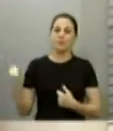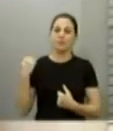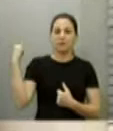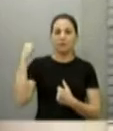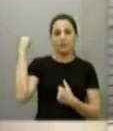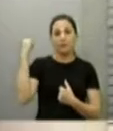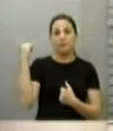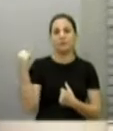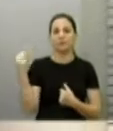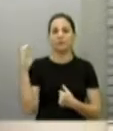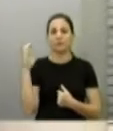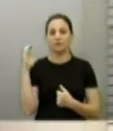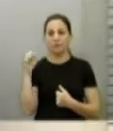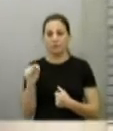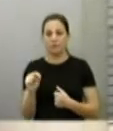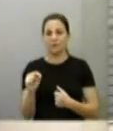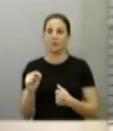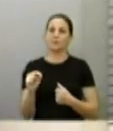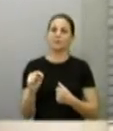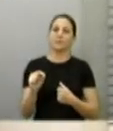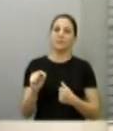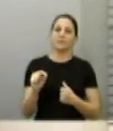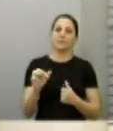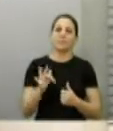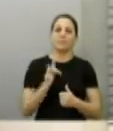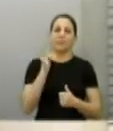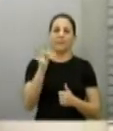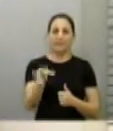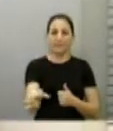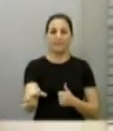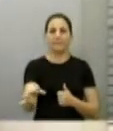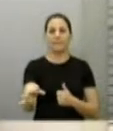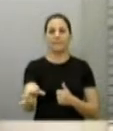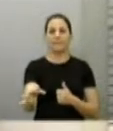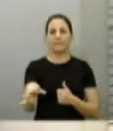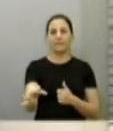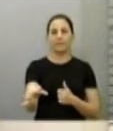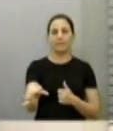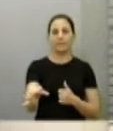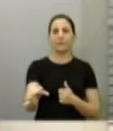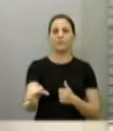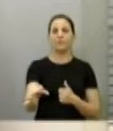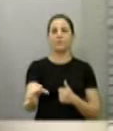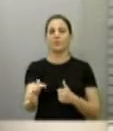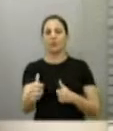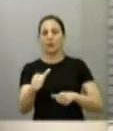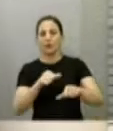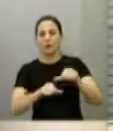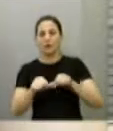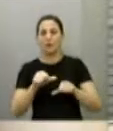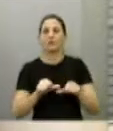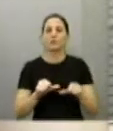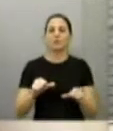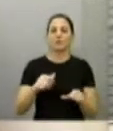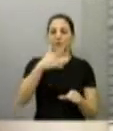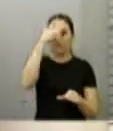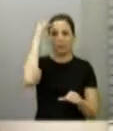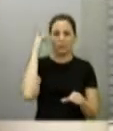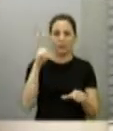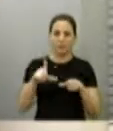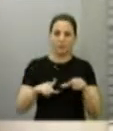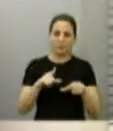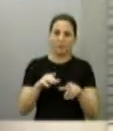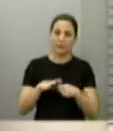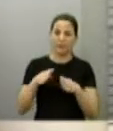importante, muito em breve, que mexe muito com o futuro dos funcionários da Câmara Municipal. Digo isso a vocês porque tenho